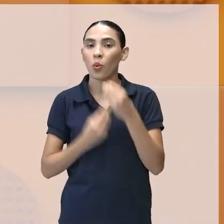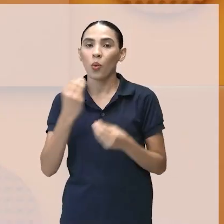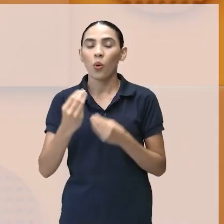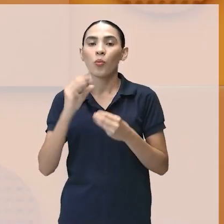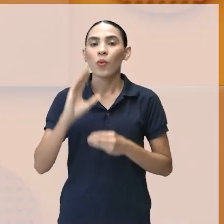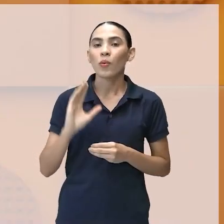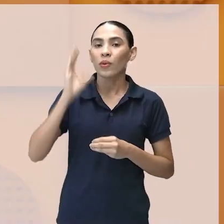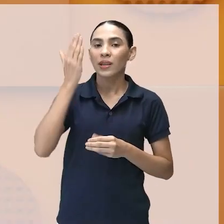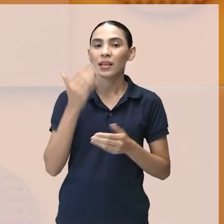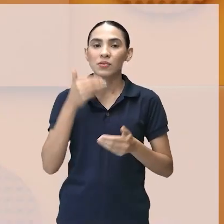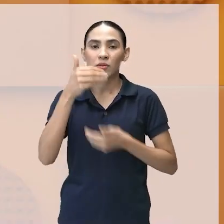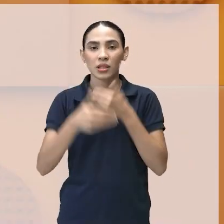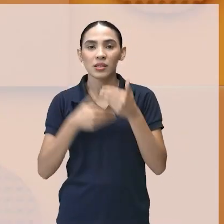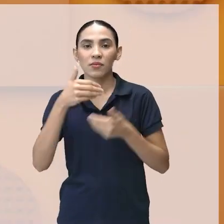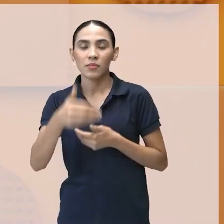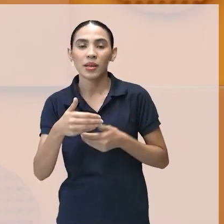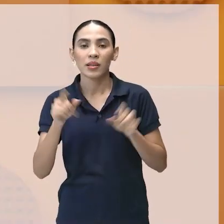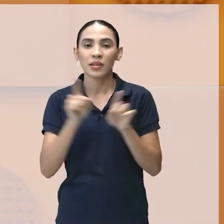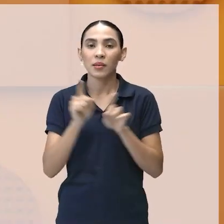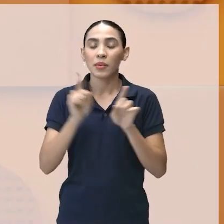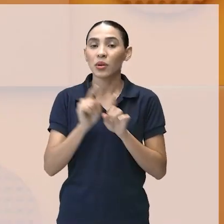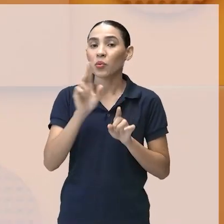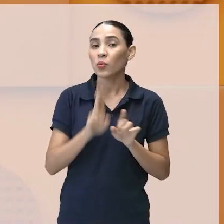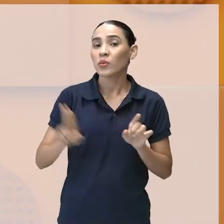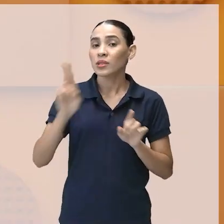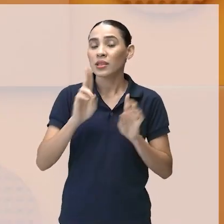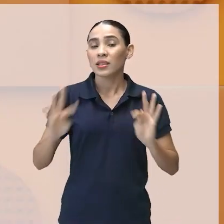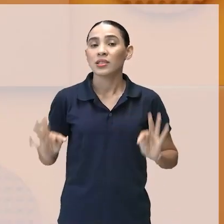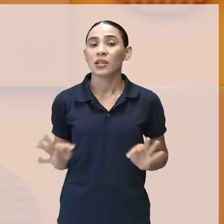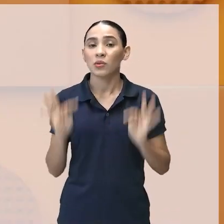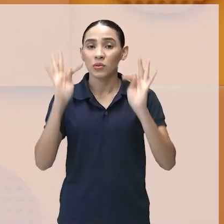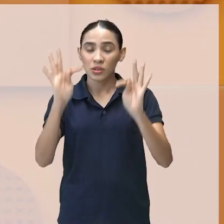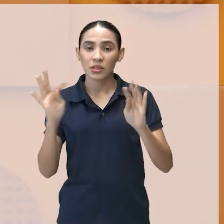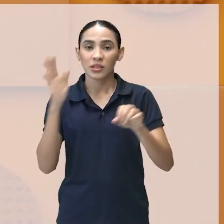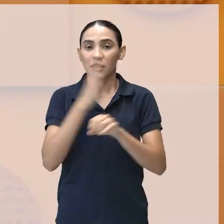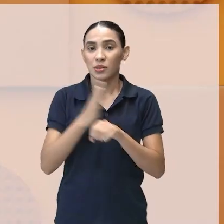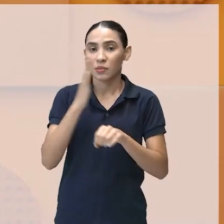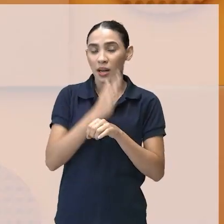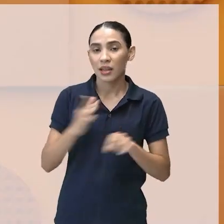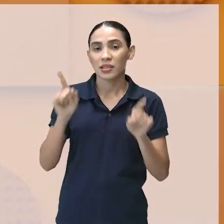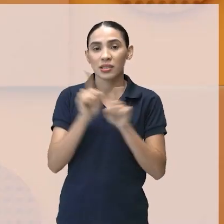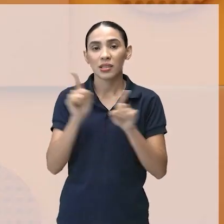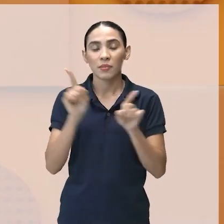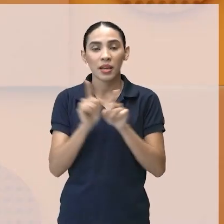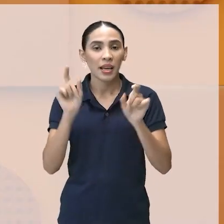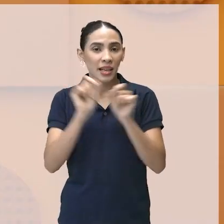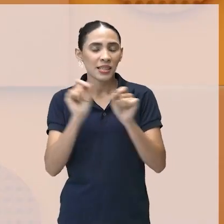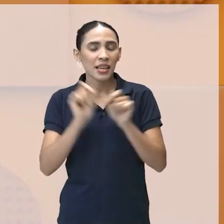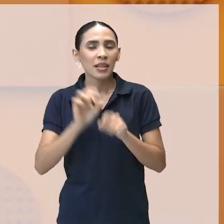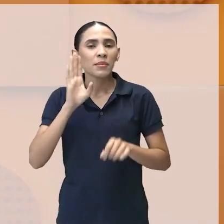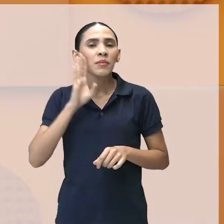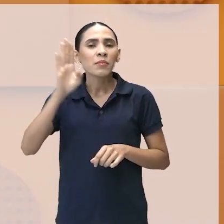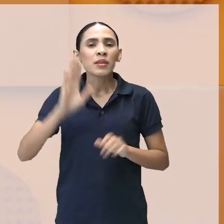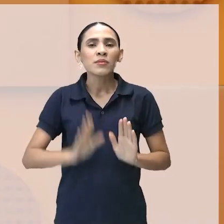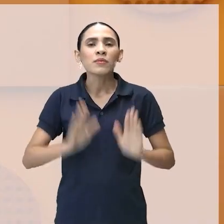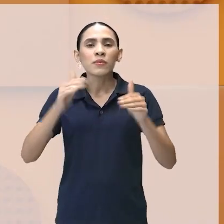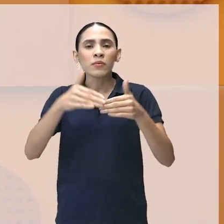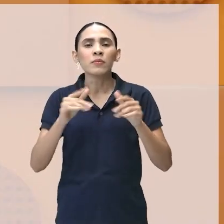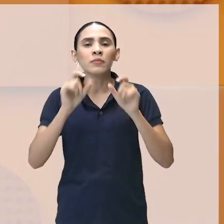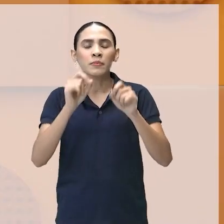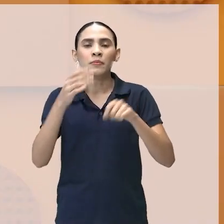ocorre o desenvolvimento a partir das tecnologias, das atividades que são realizadas, principalmente voltadas a